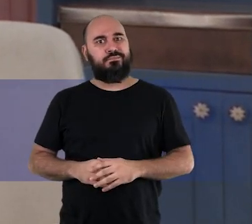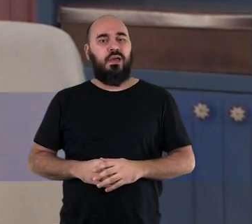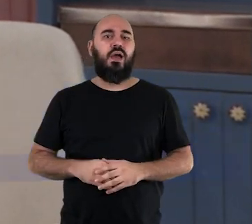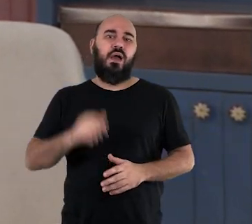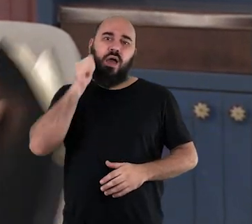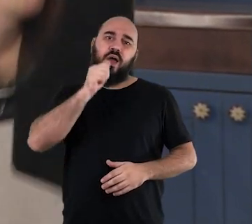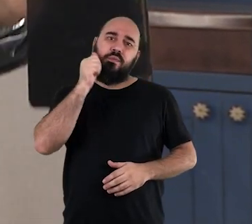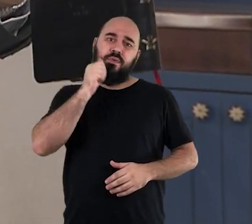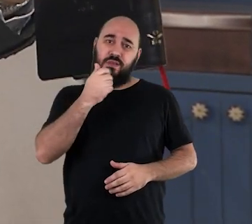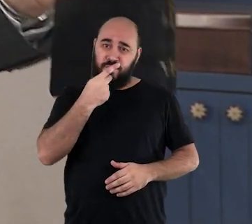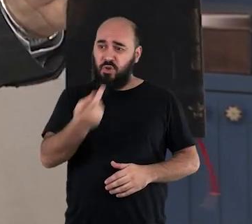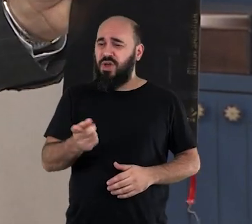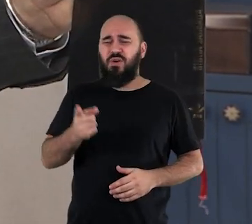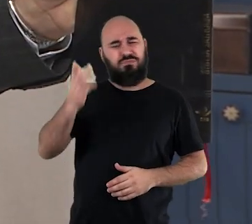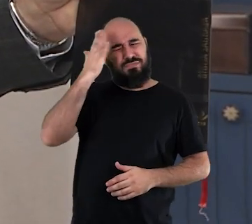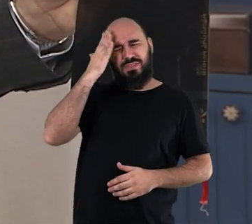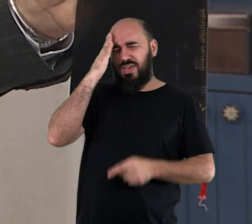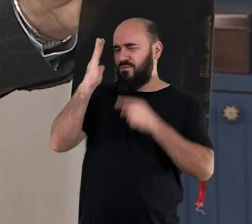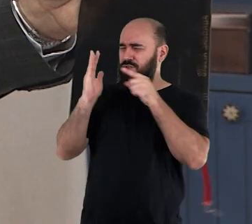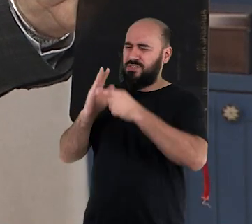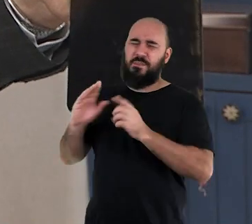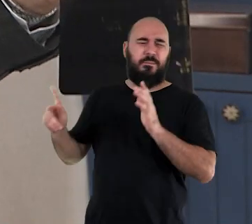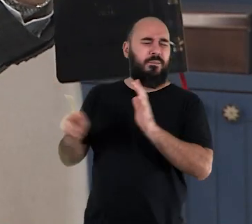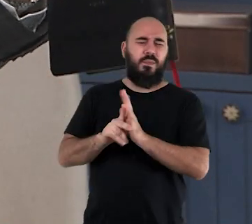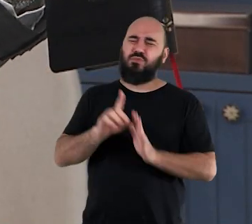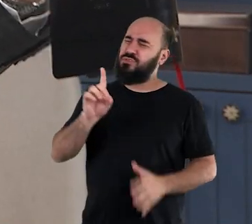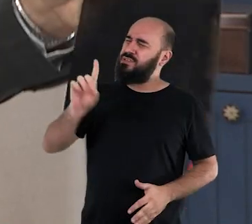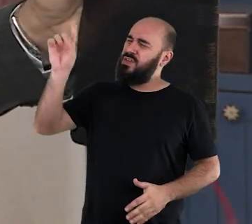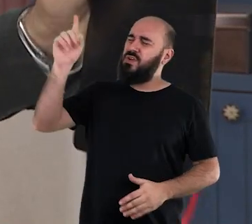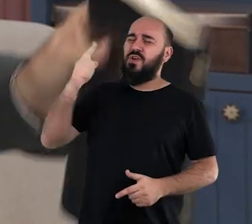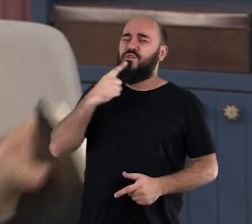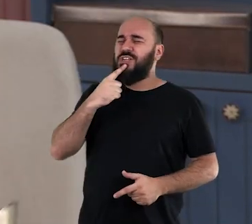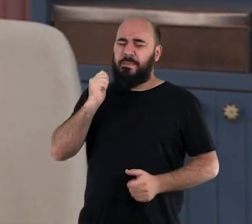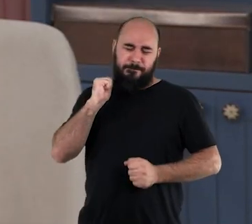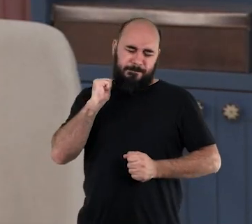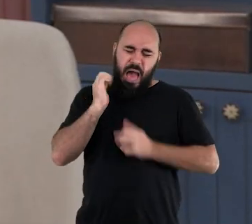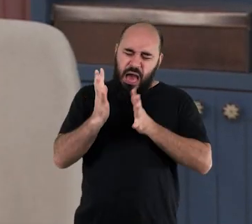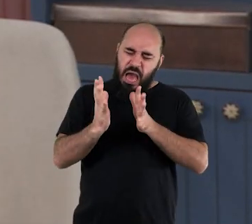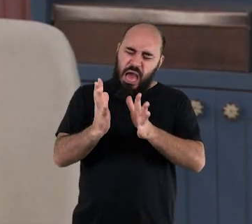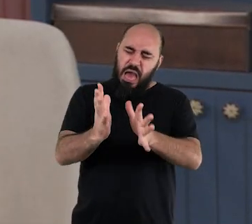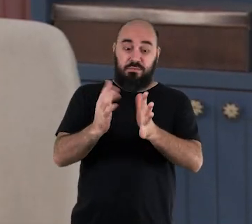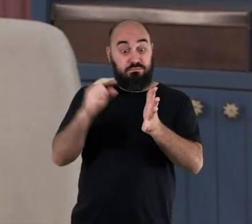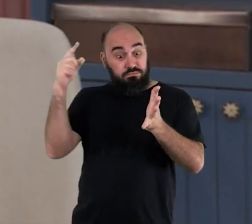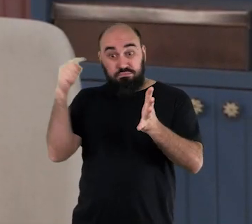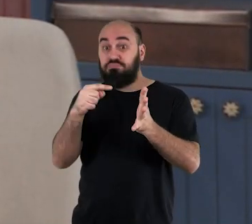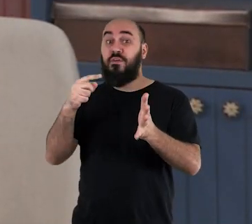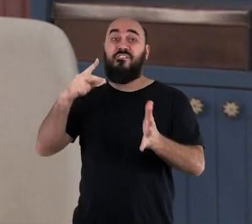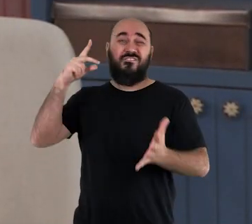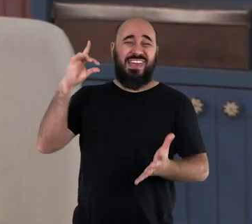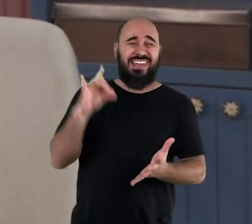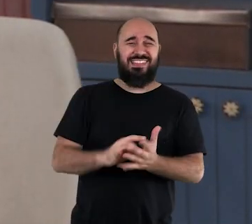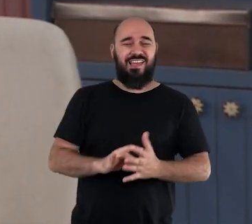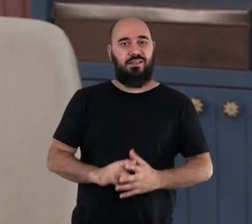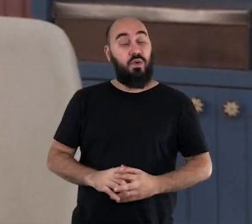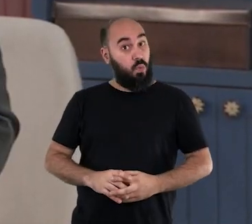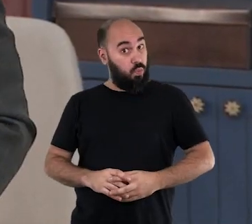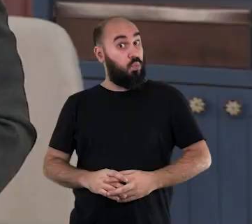tu és um homem de Deus e as palavras que estão na tua boca são palavras verdadeiras. Que experiência